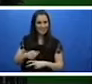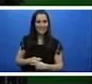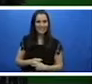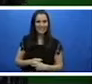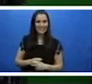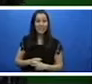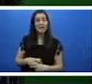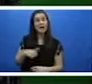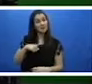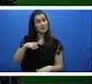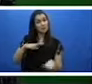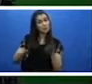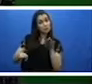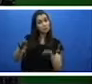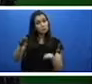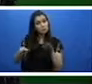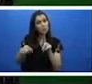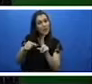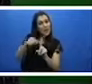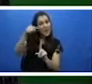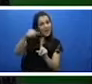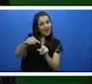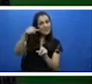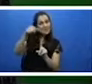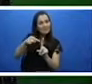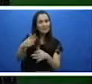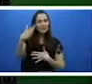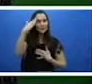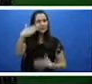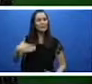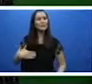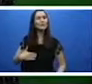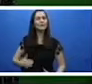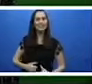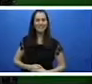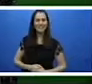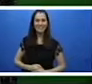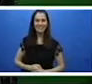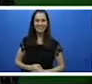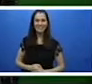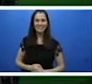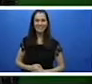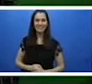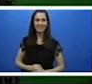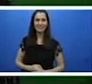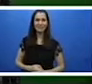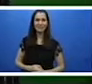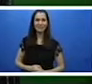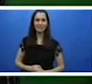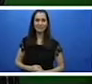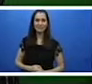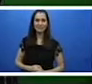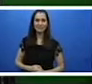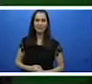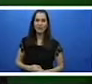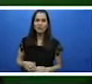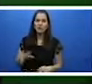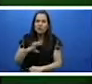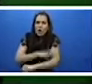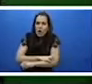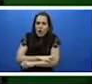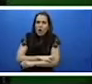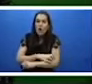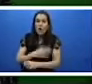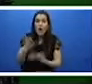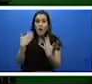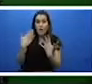manter, olha só, o nosso, a temperatura, né? O nosso corpo mais aquecido. Ele segura o calor por